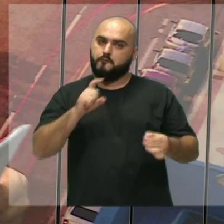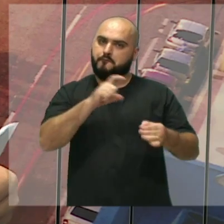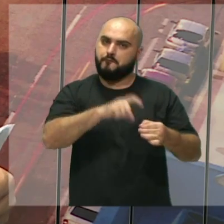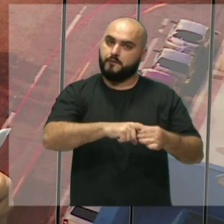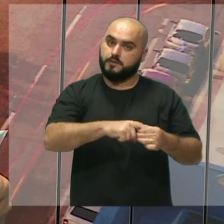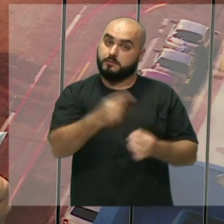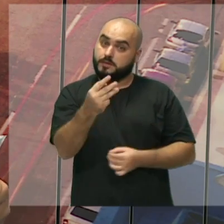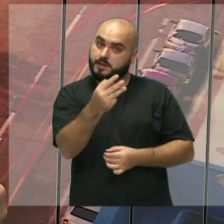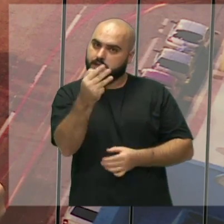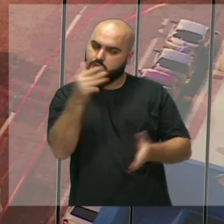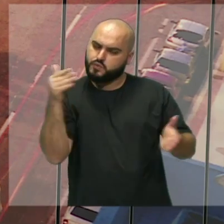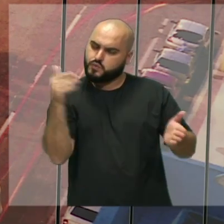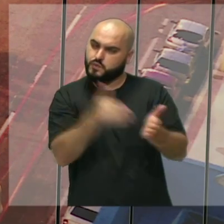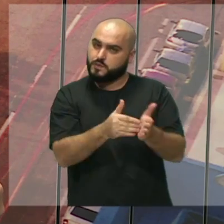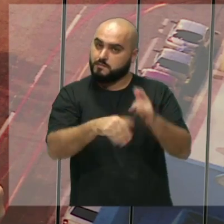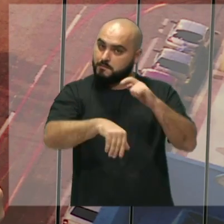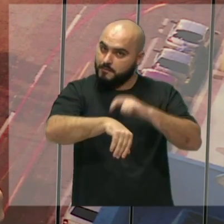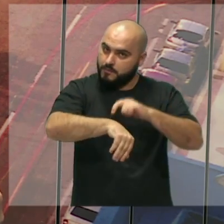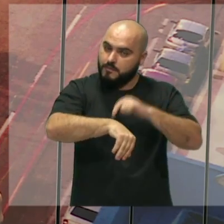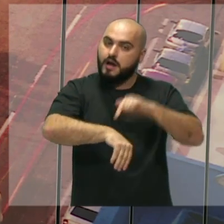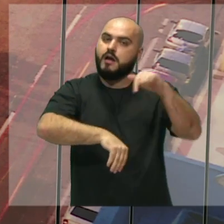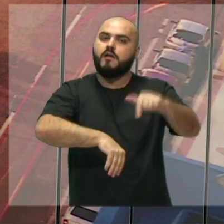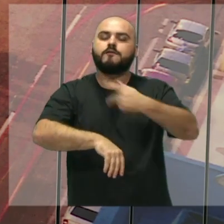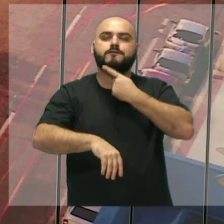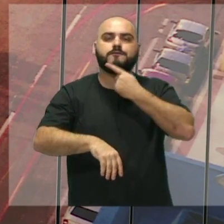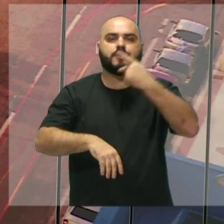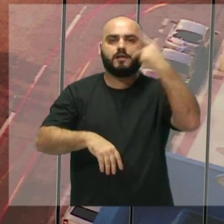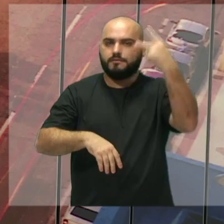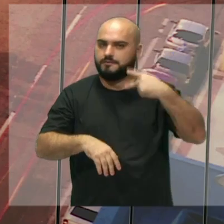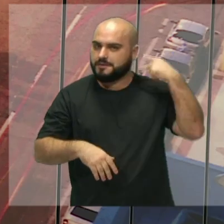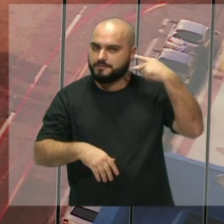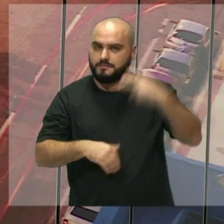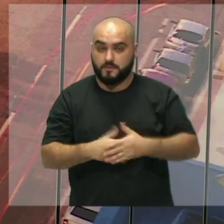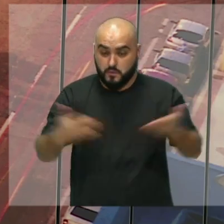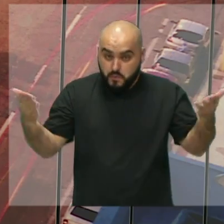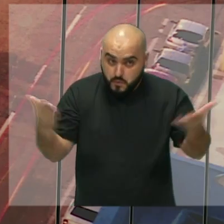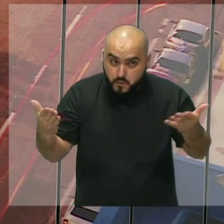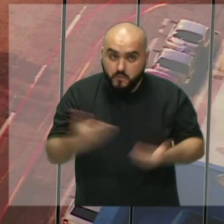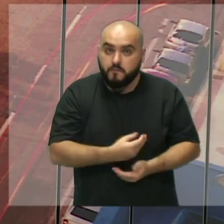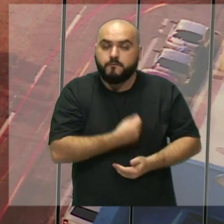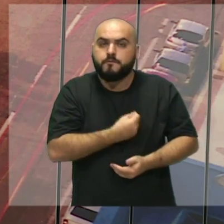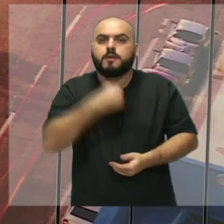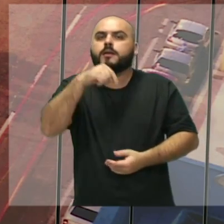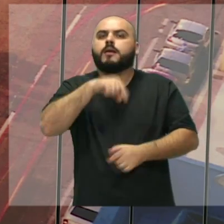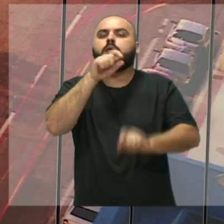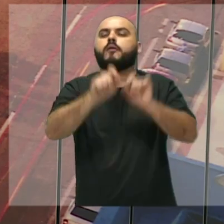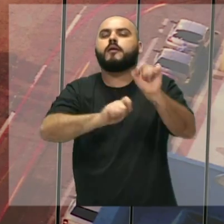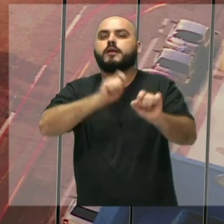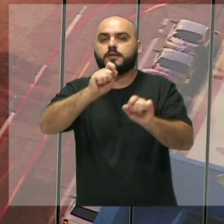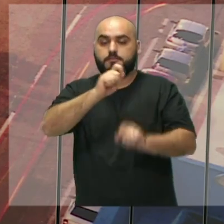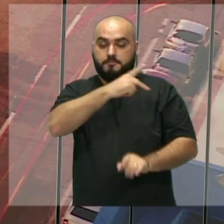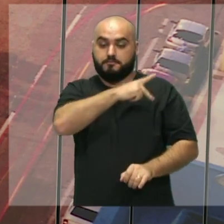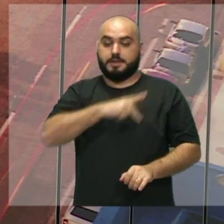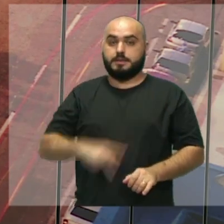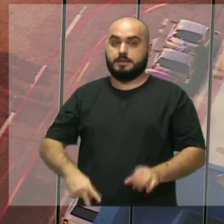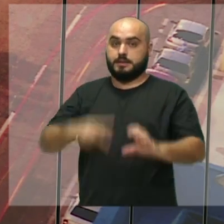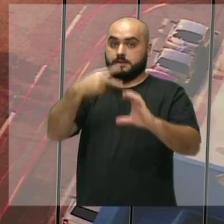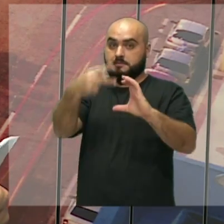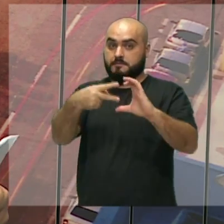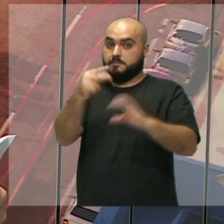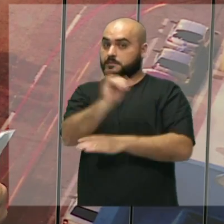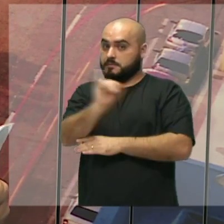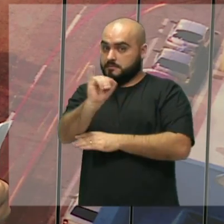Voltamos com a terceira e última parte do Fala Vereador. Hoje está conosco o presidente da Câmara de Vereadores de